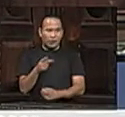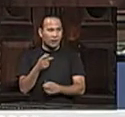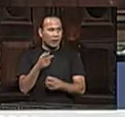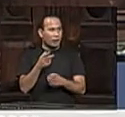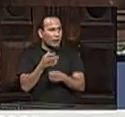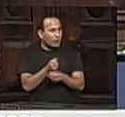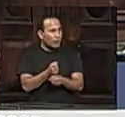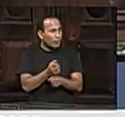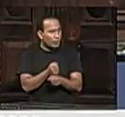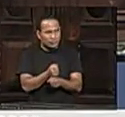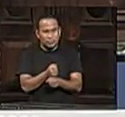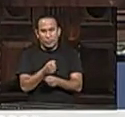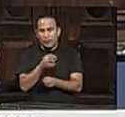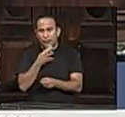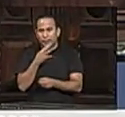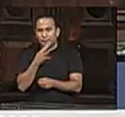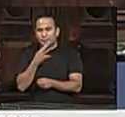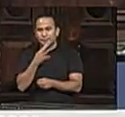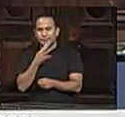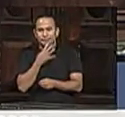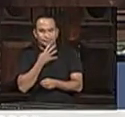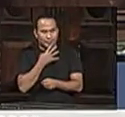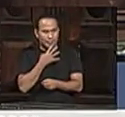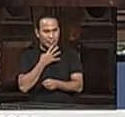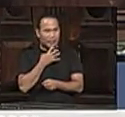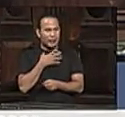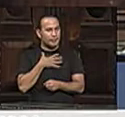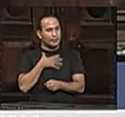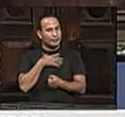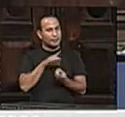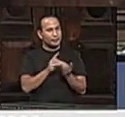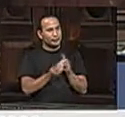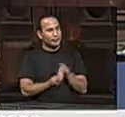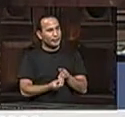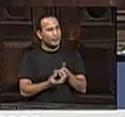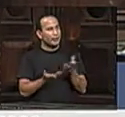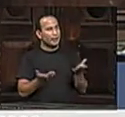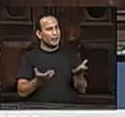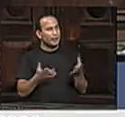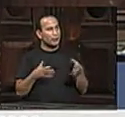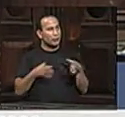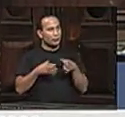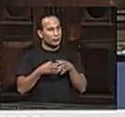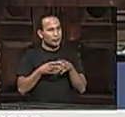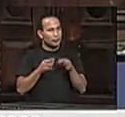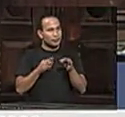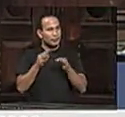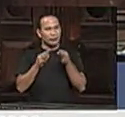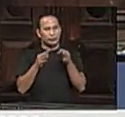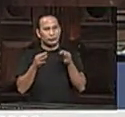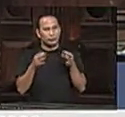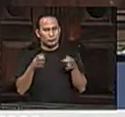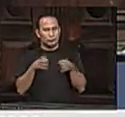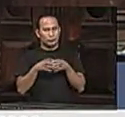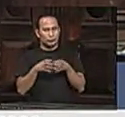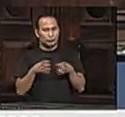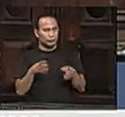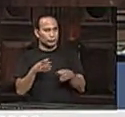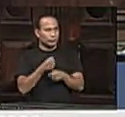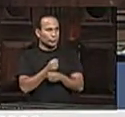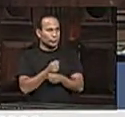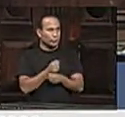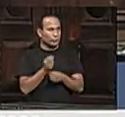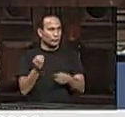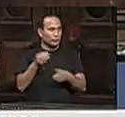Ele reconheceu, e aí a minha divergência ao corpo técnico do Tribunal de Contas, no meu voto dado